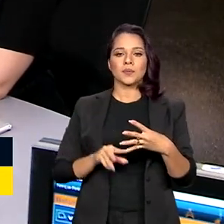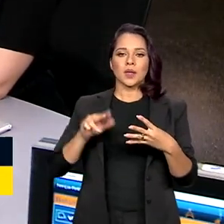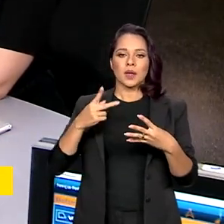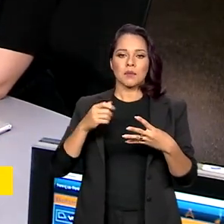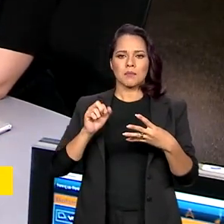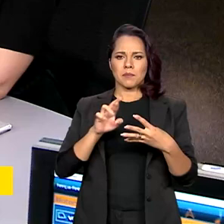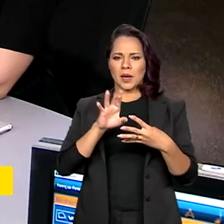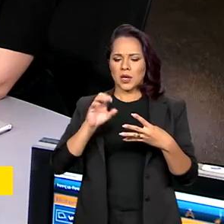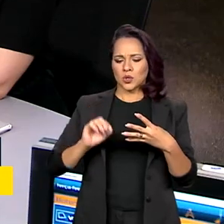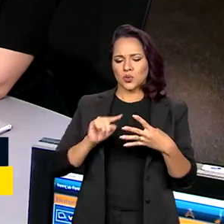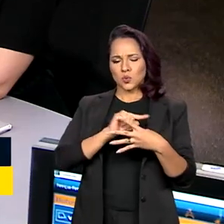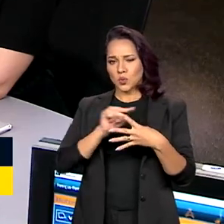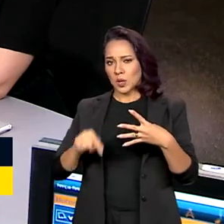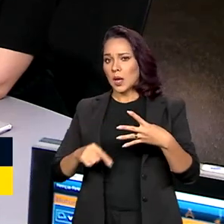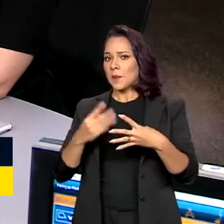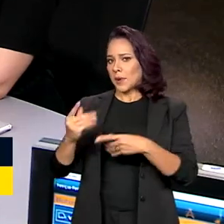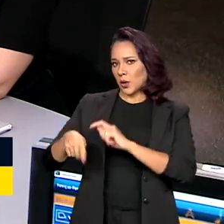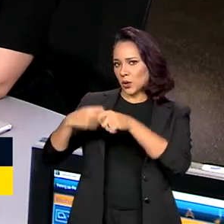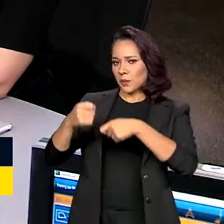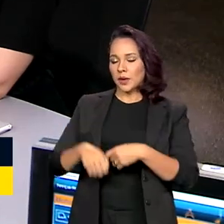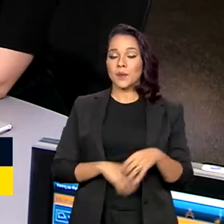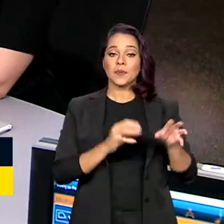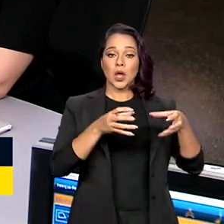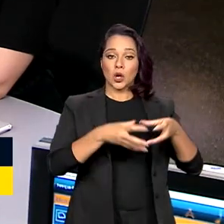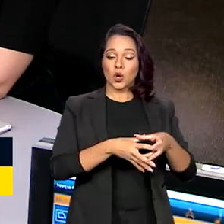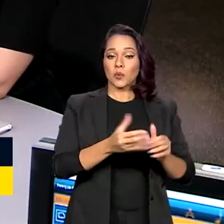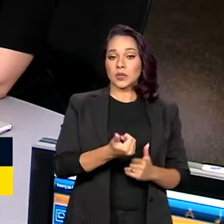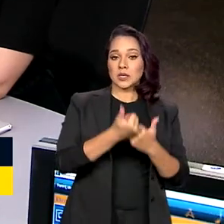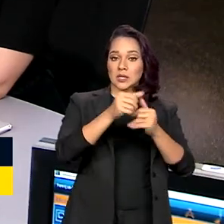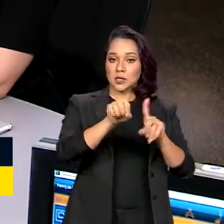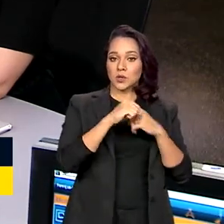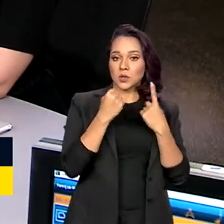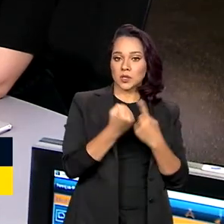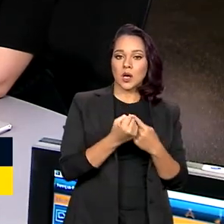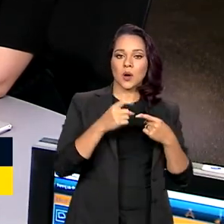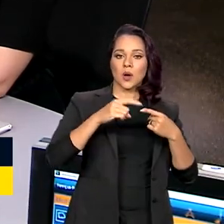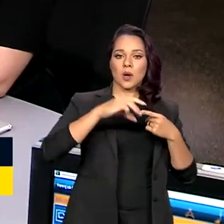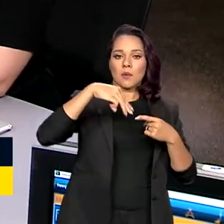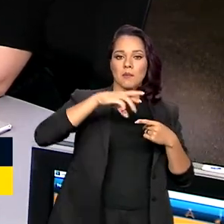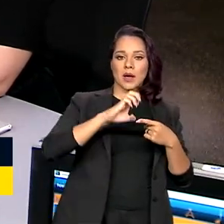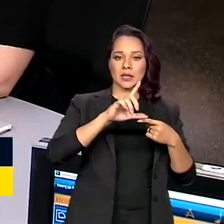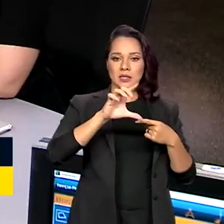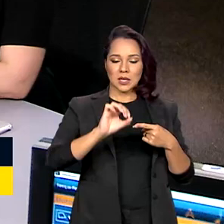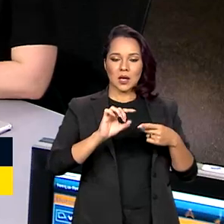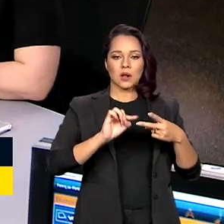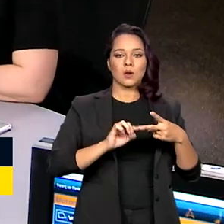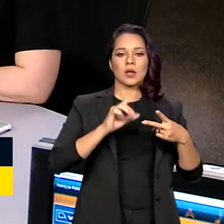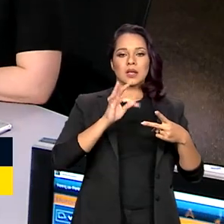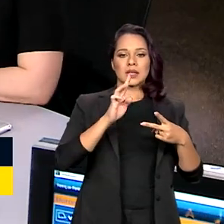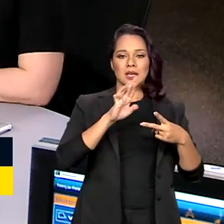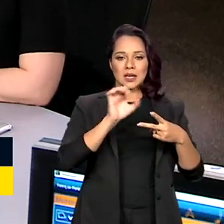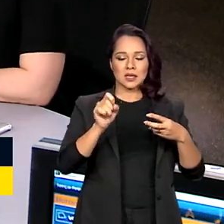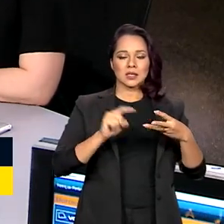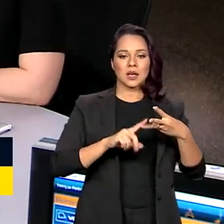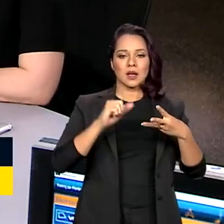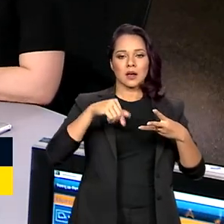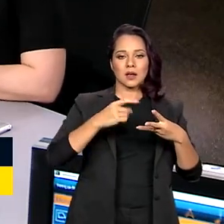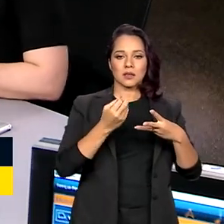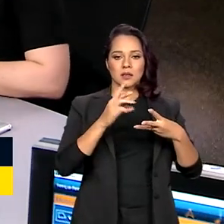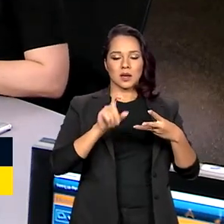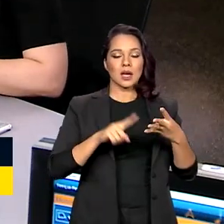Pércio Arida, na economia. Já a equipe de assistência social inclui Márcia Lopes, Tereza Campelo, André Quintão